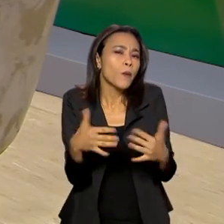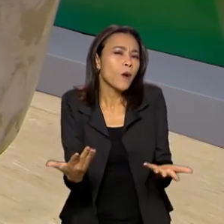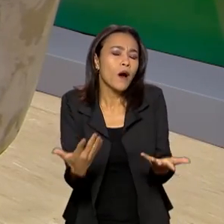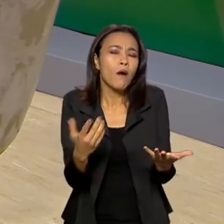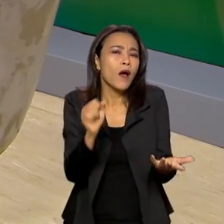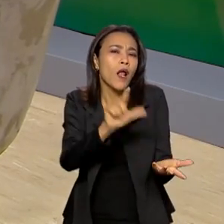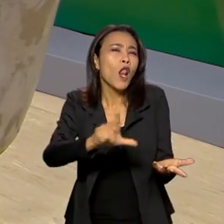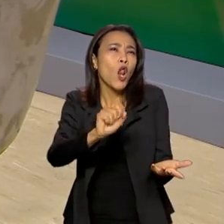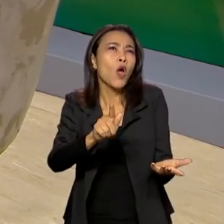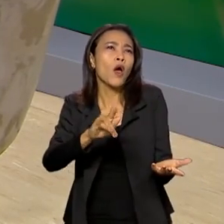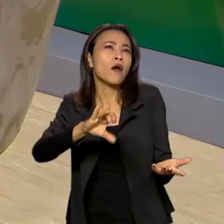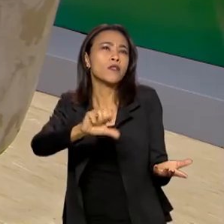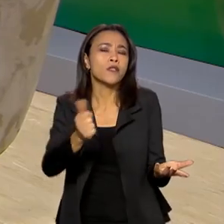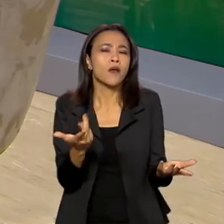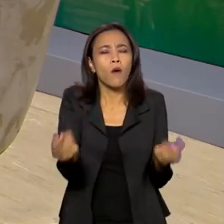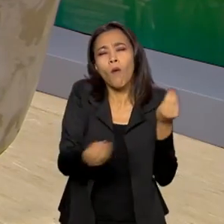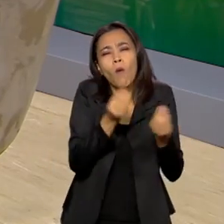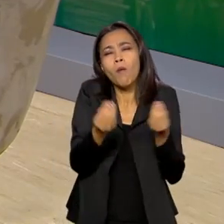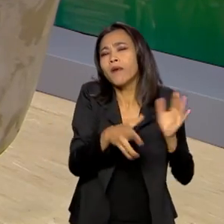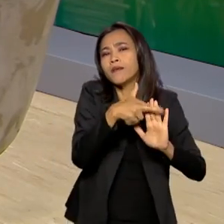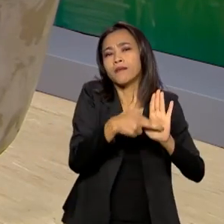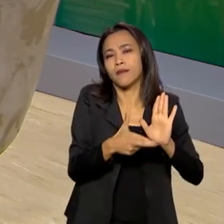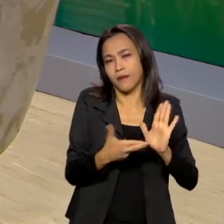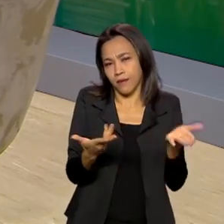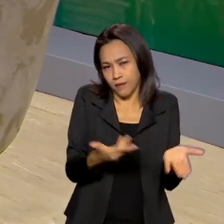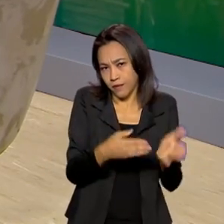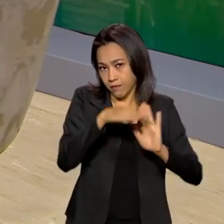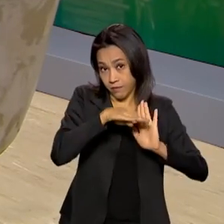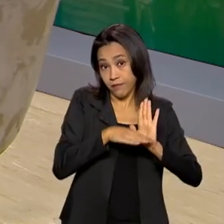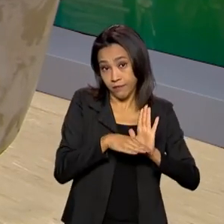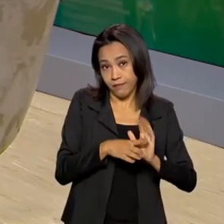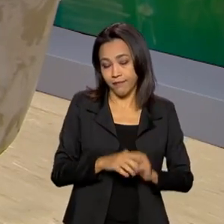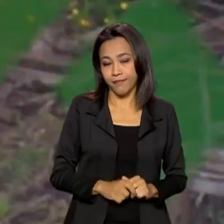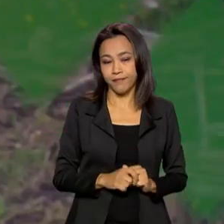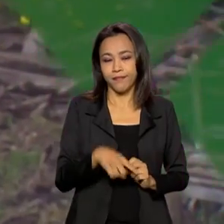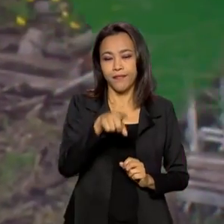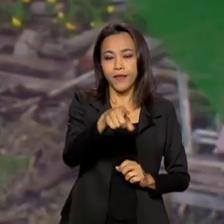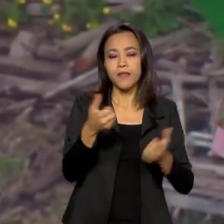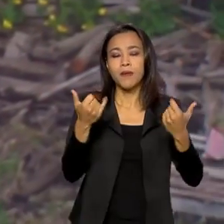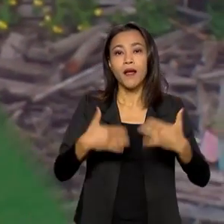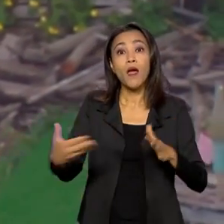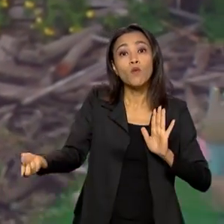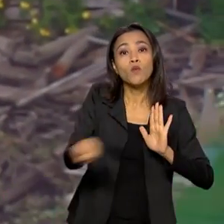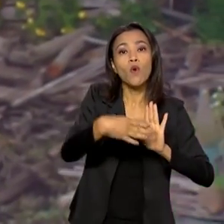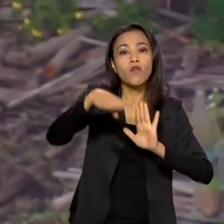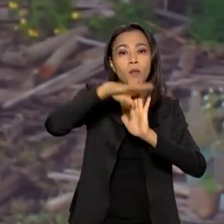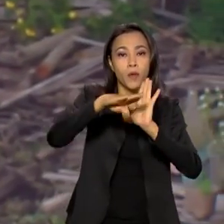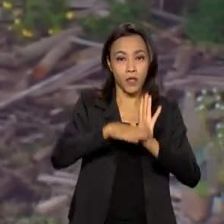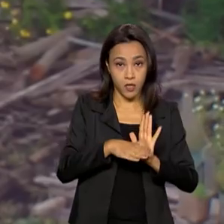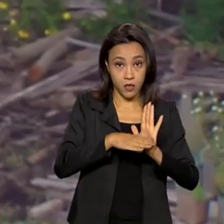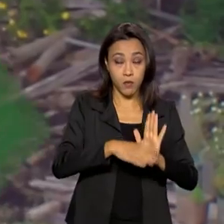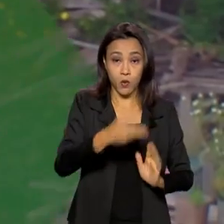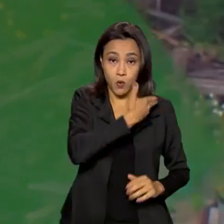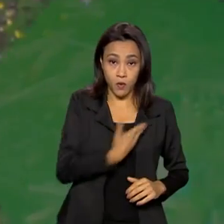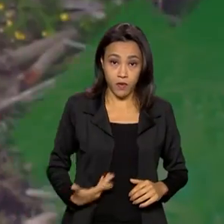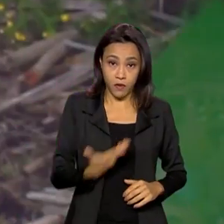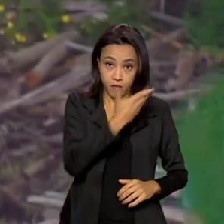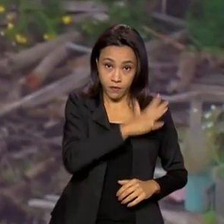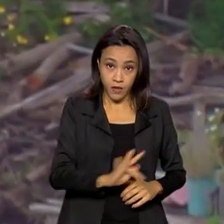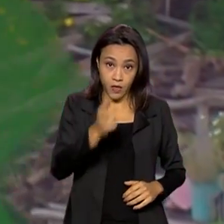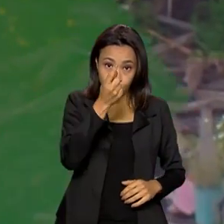lógica como que funciona auxo Brasil Ô Paulo o auxílio Brasil é o novo programa de transferência de renda do governo